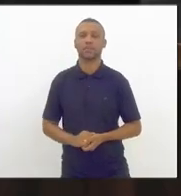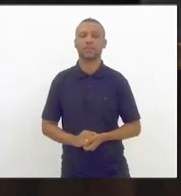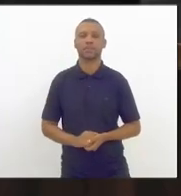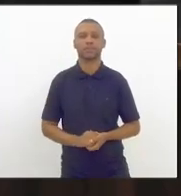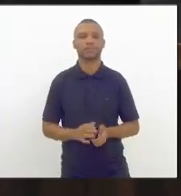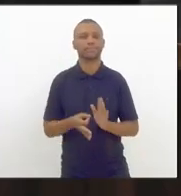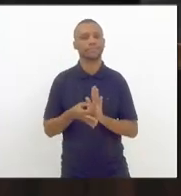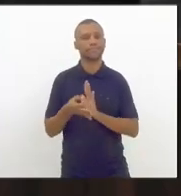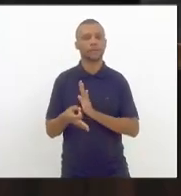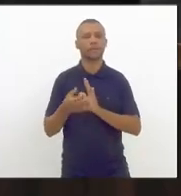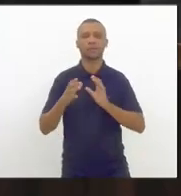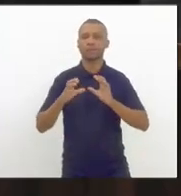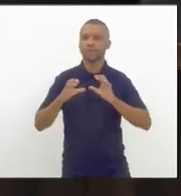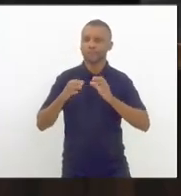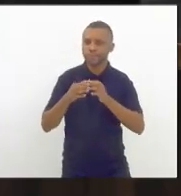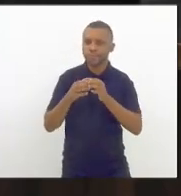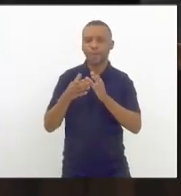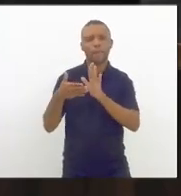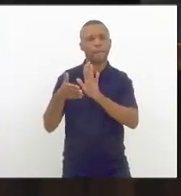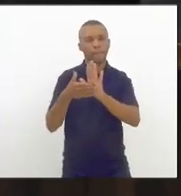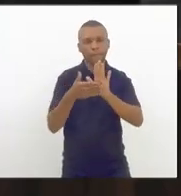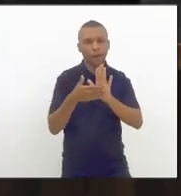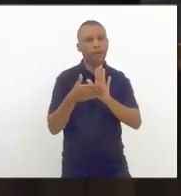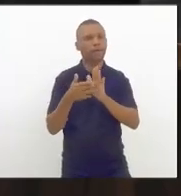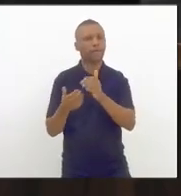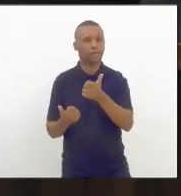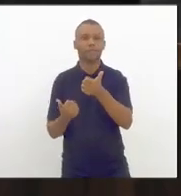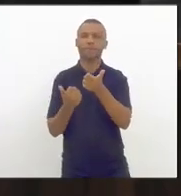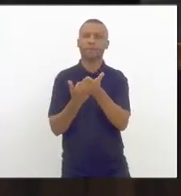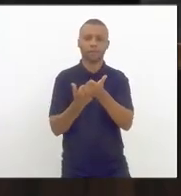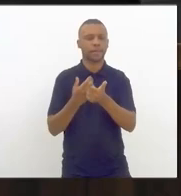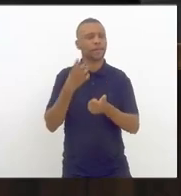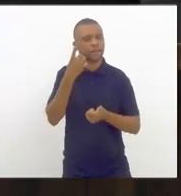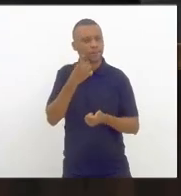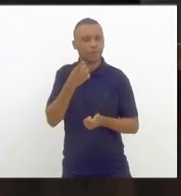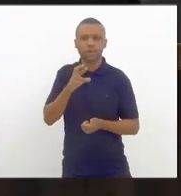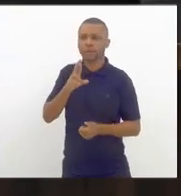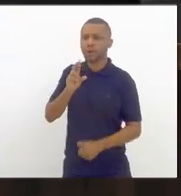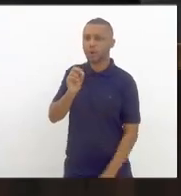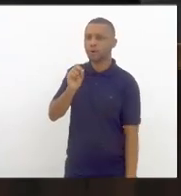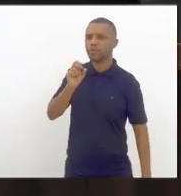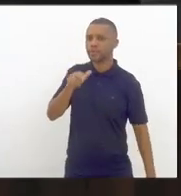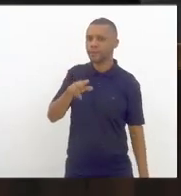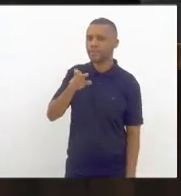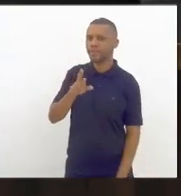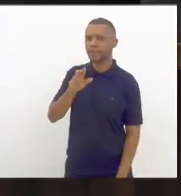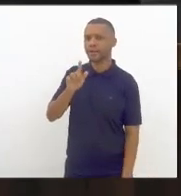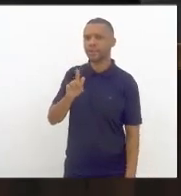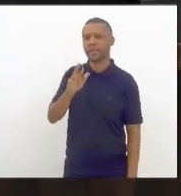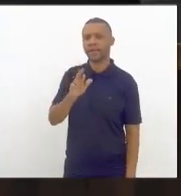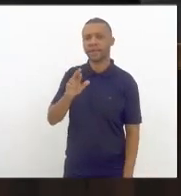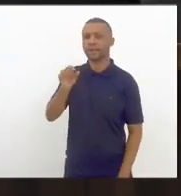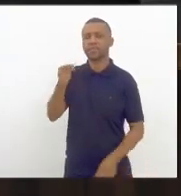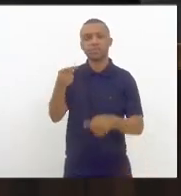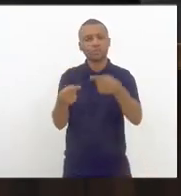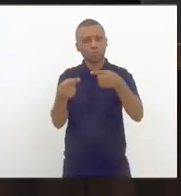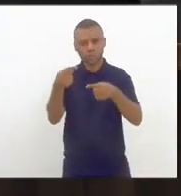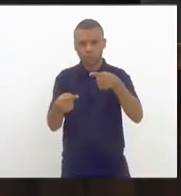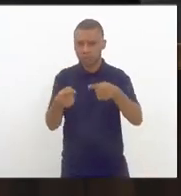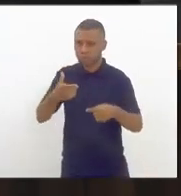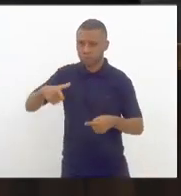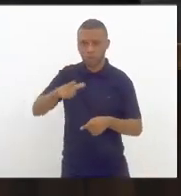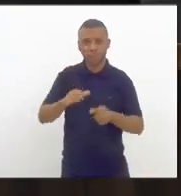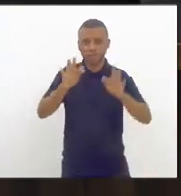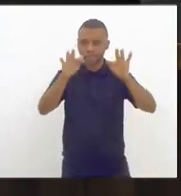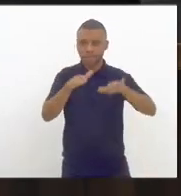Parecer da Comissão de Normas Internas e Proporções Externas, favorável, relator deputado Rosenberg Reis. Em discussão, não havendo quem queira discutir, encerrada